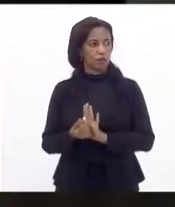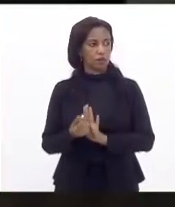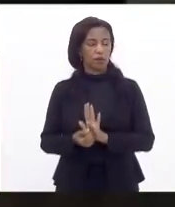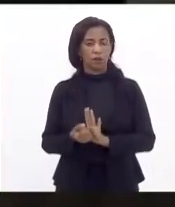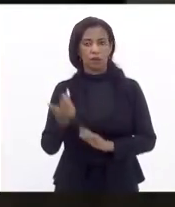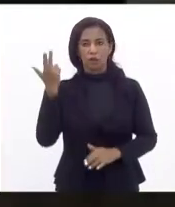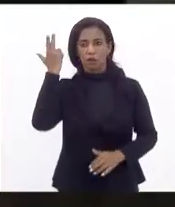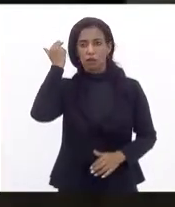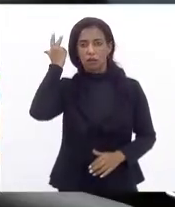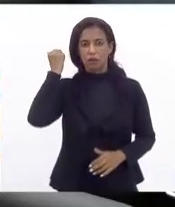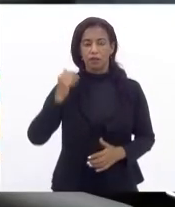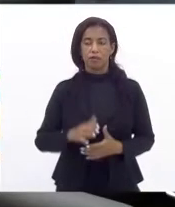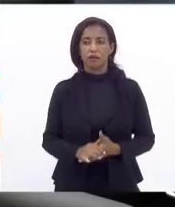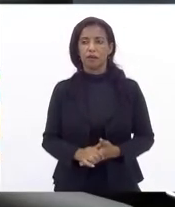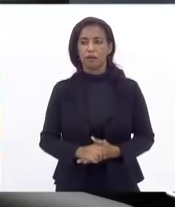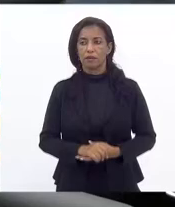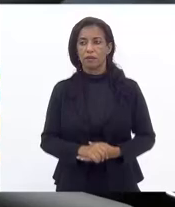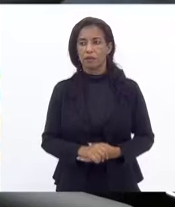Eliomar Coelho.